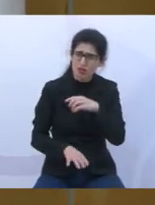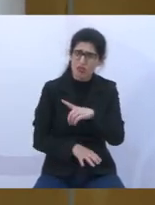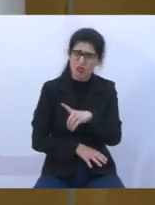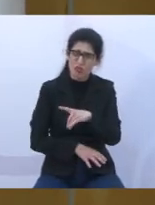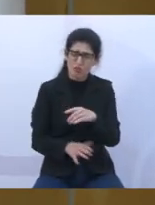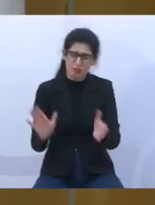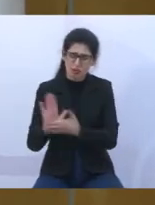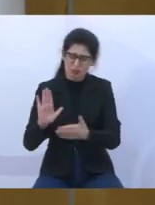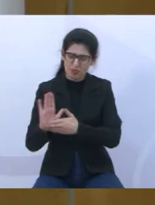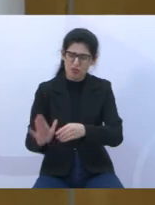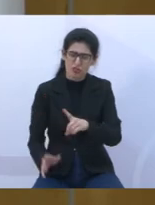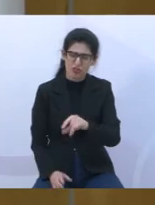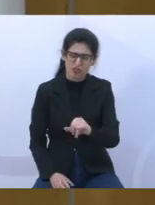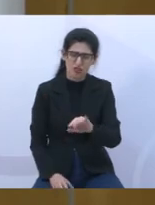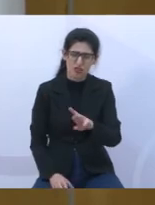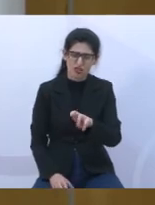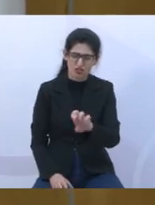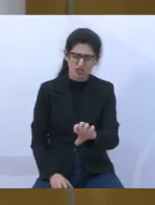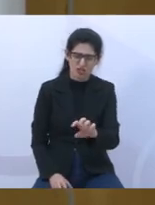diretor